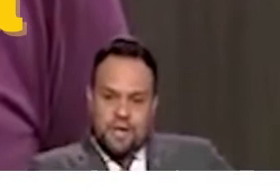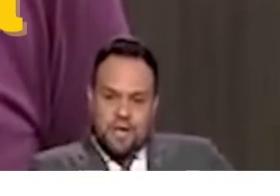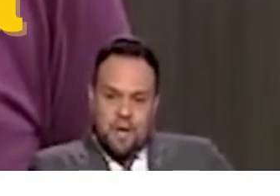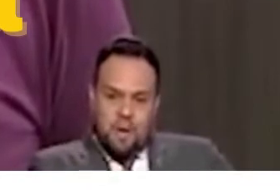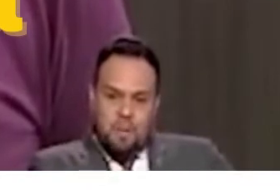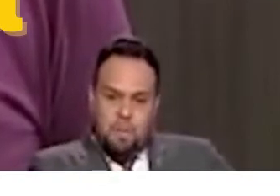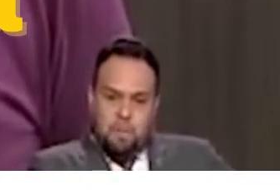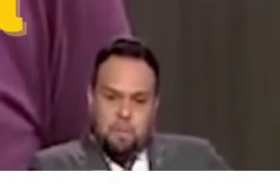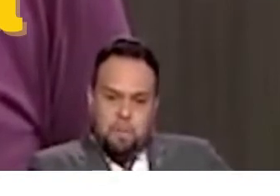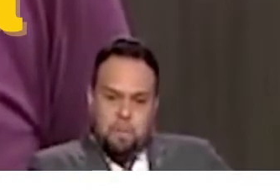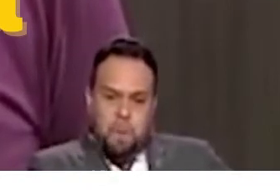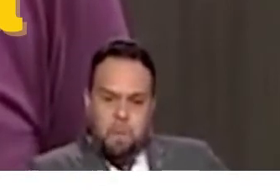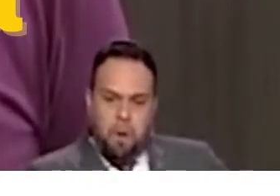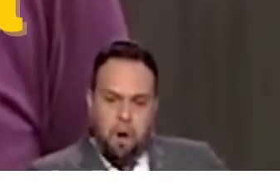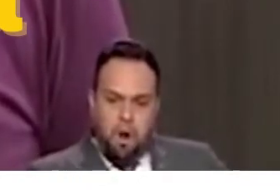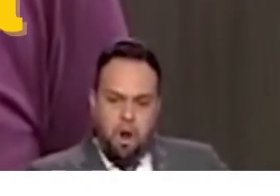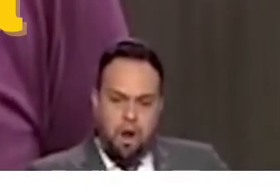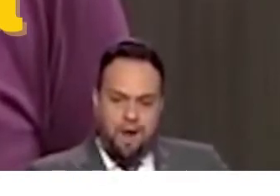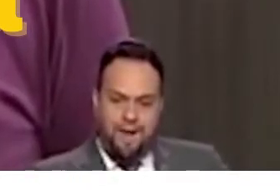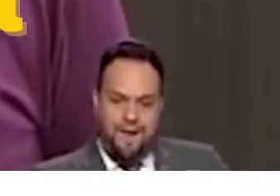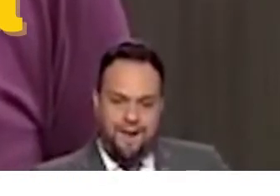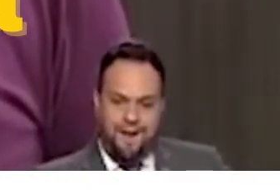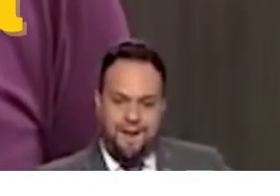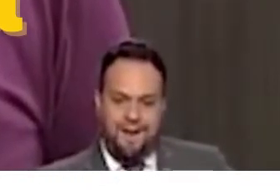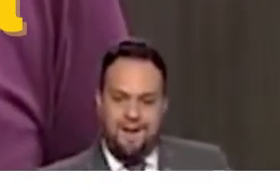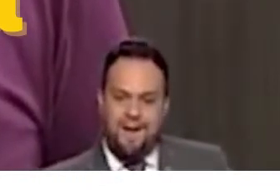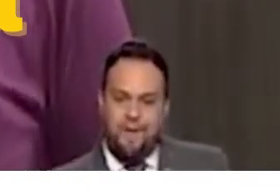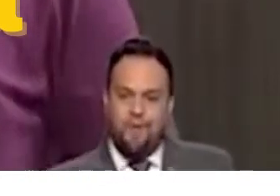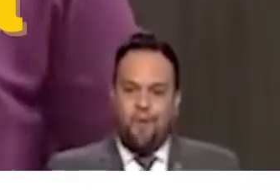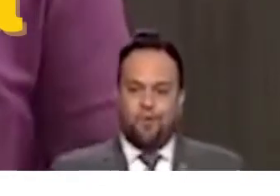uma normalização da função intestinal.